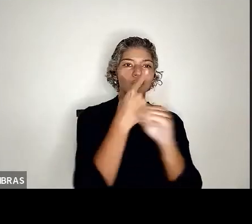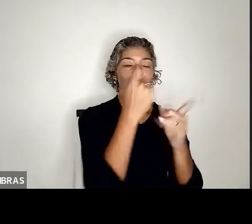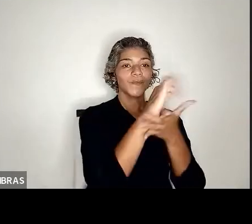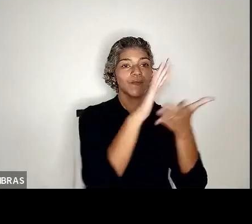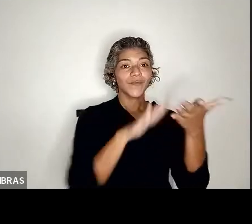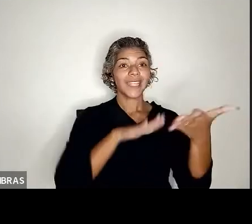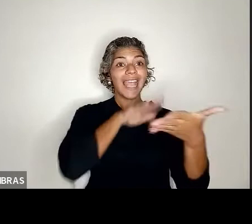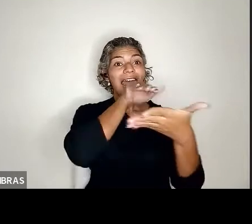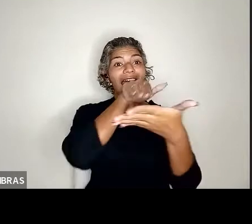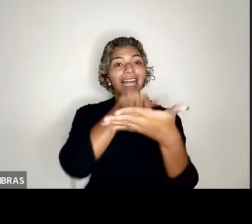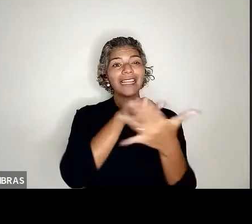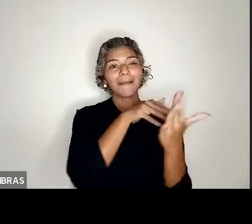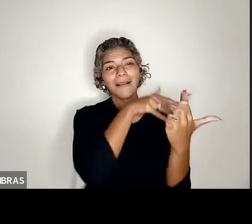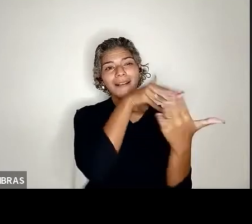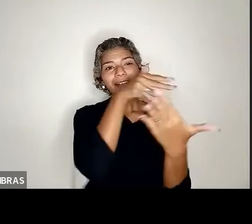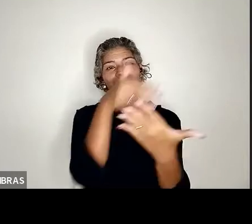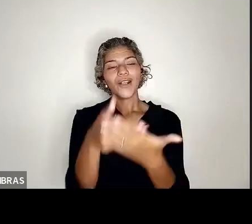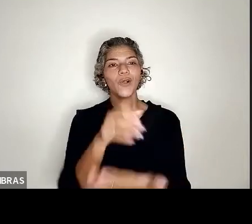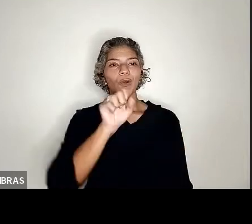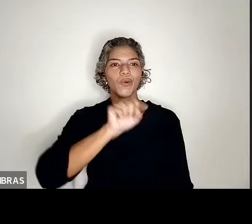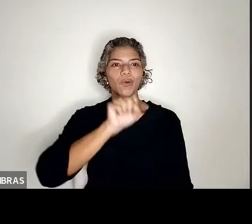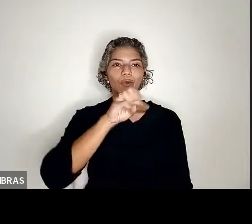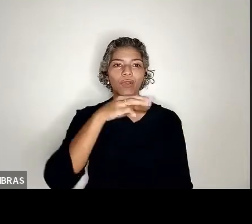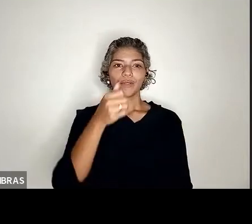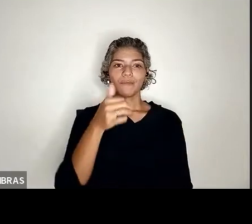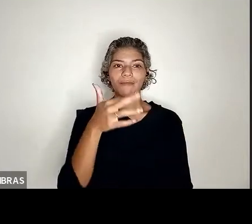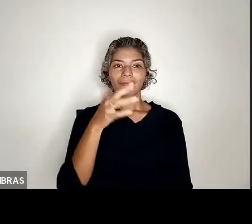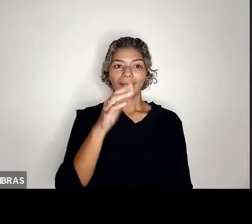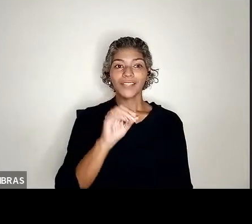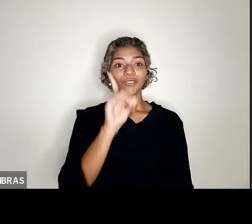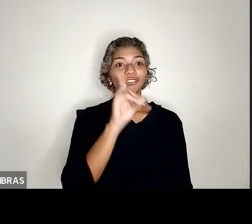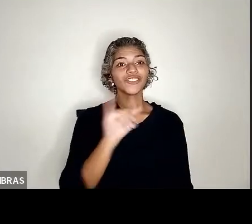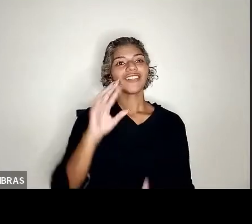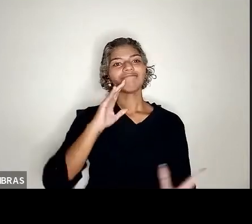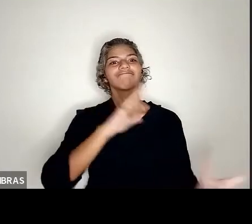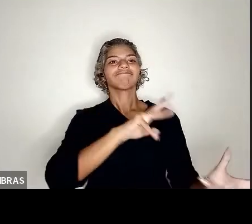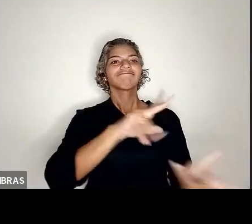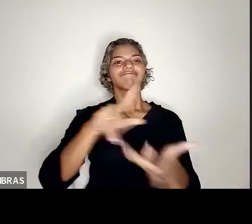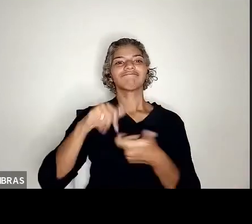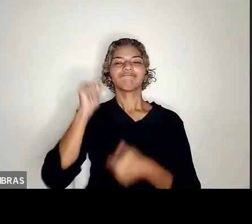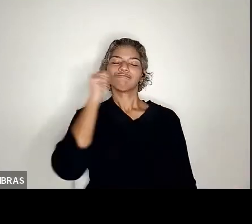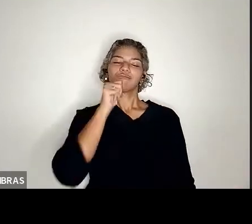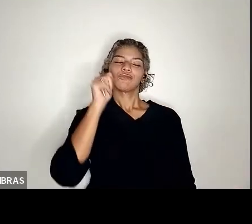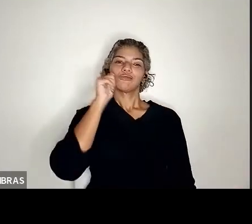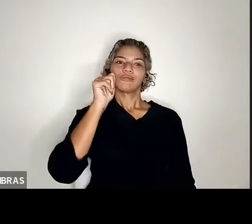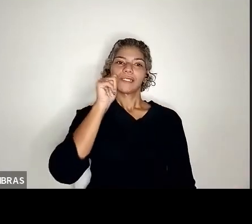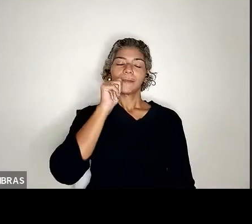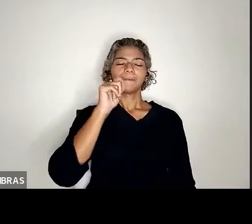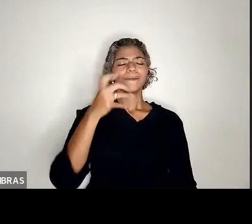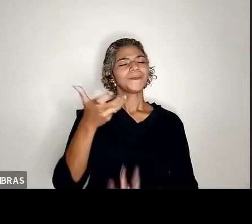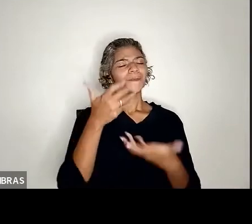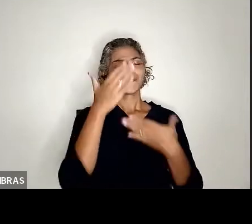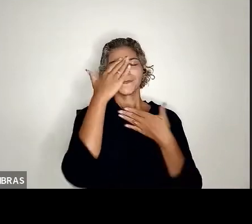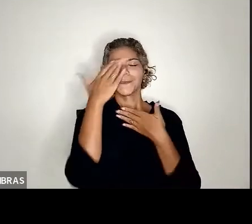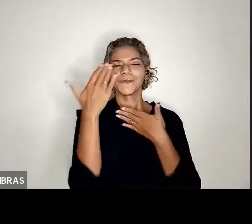8 de março, Dia Internacional da Mulher. Eu queria agradecer, em nome da direção da escola,